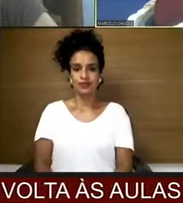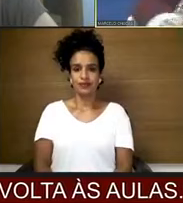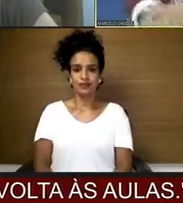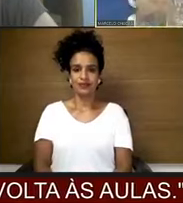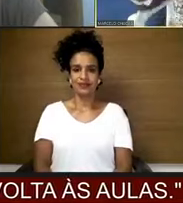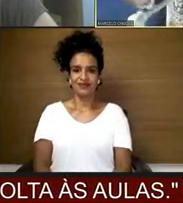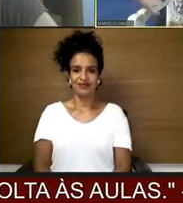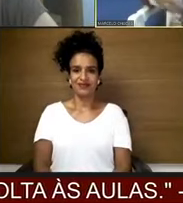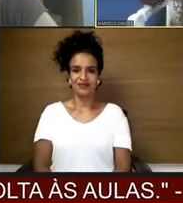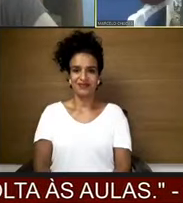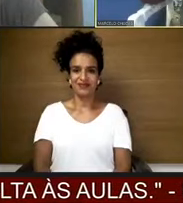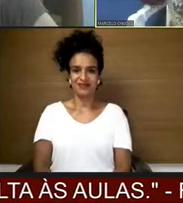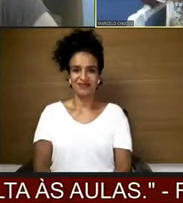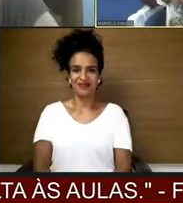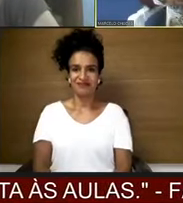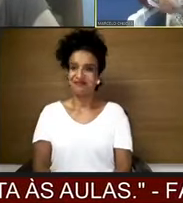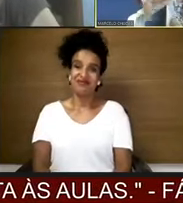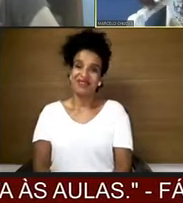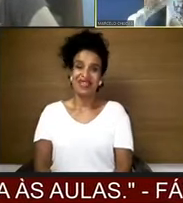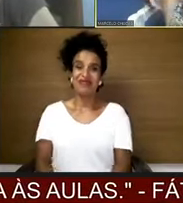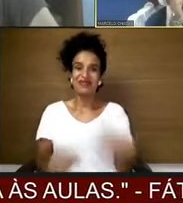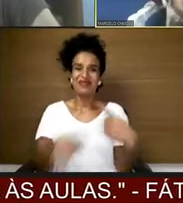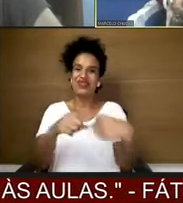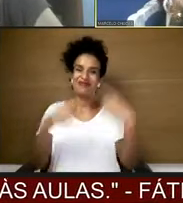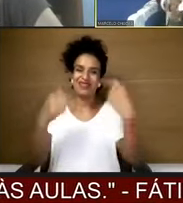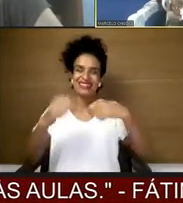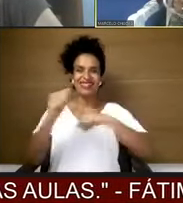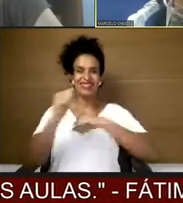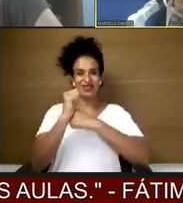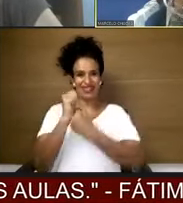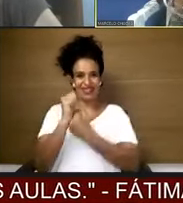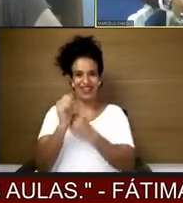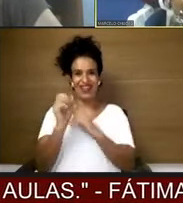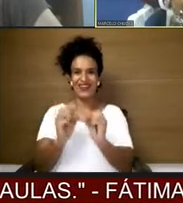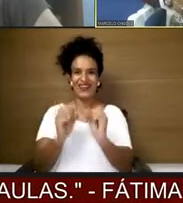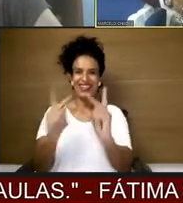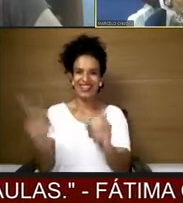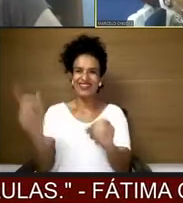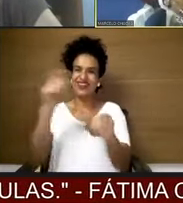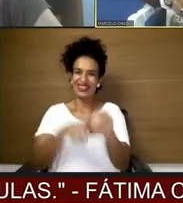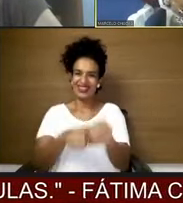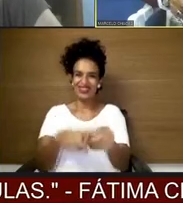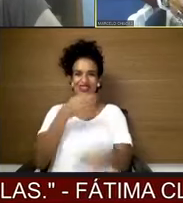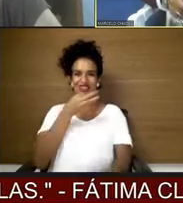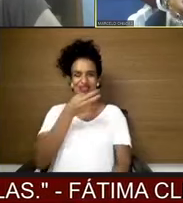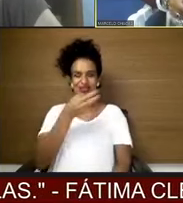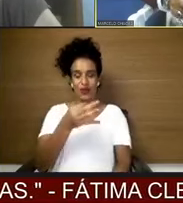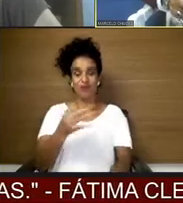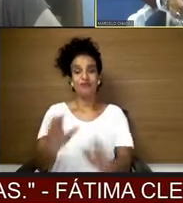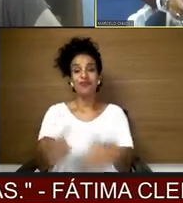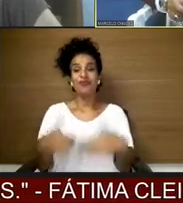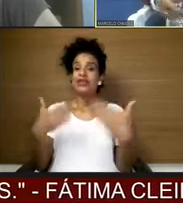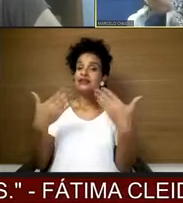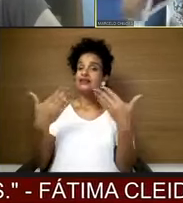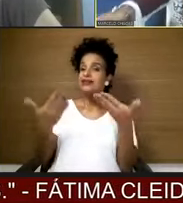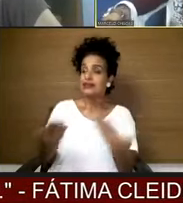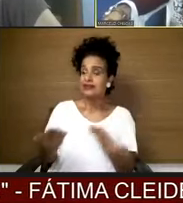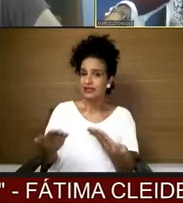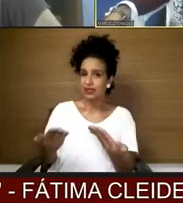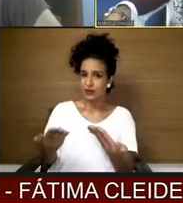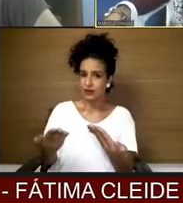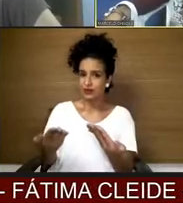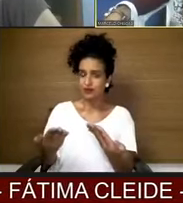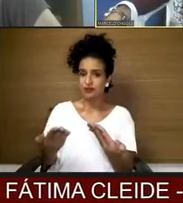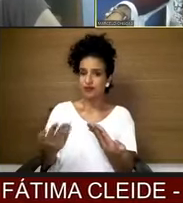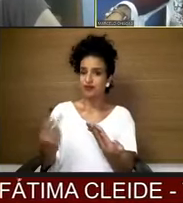É que me desabilitaram, mas enfim, agora voltou. Não, então, Fátima, Zé e o